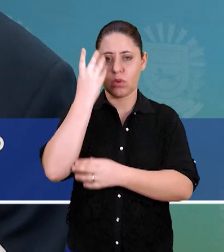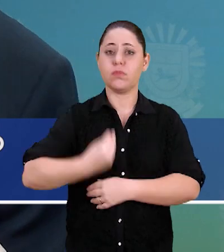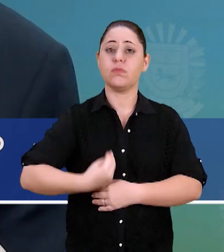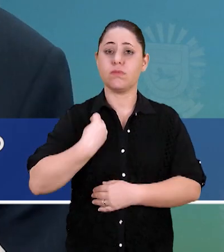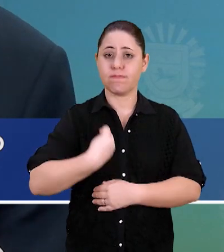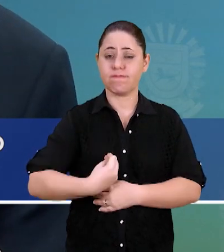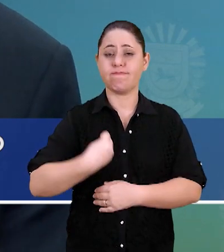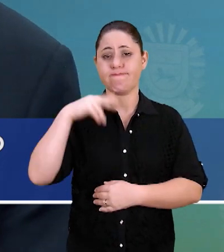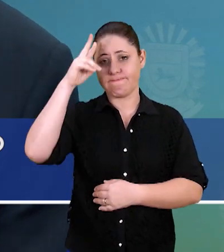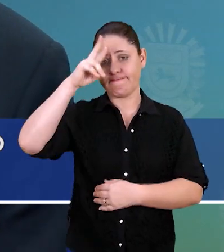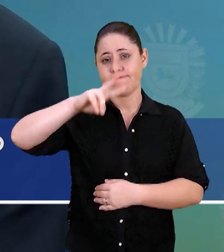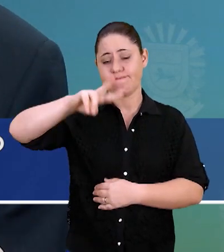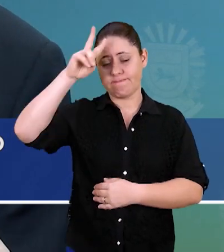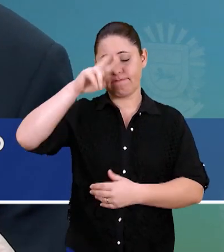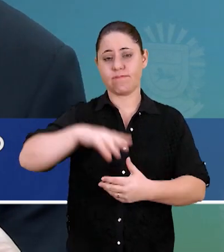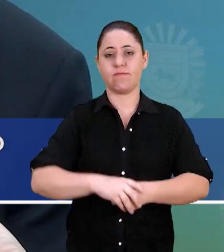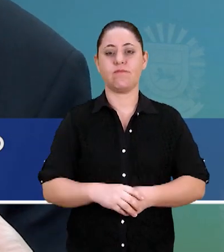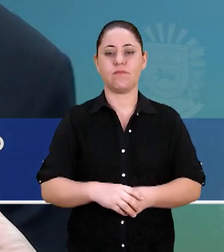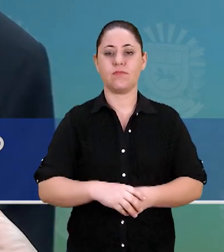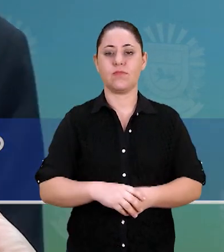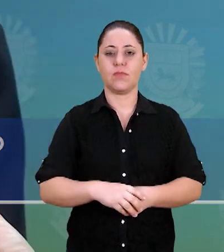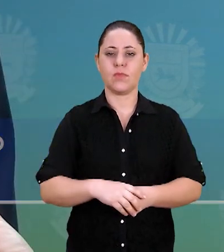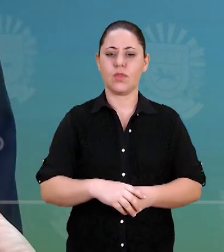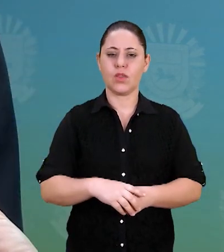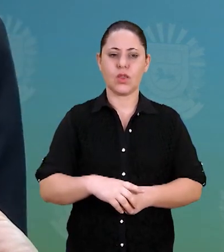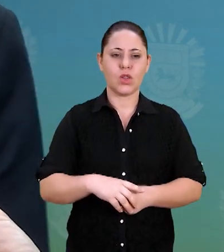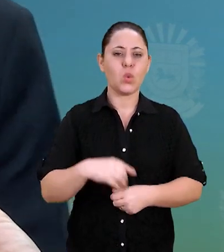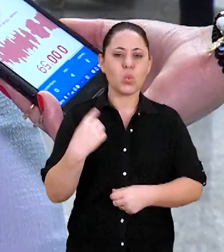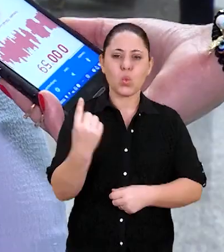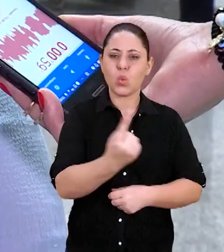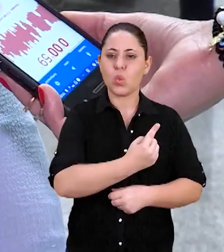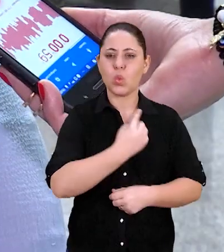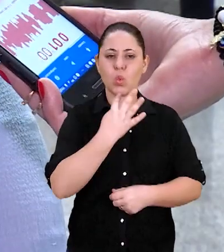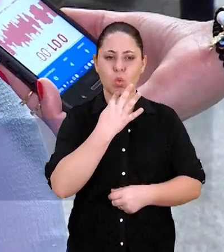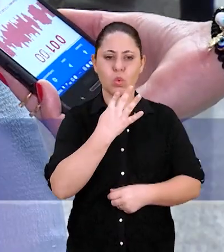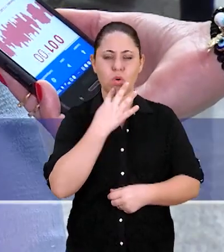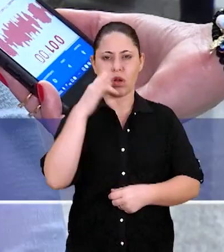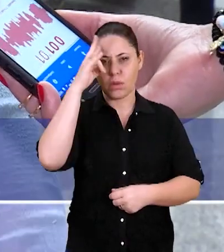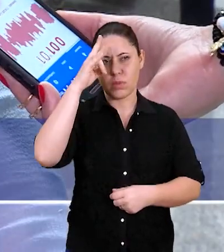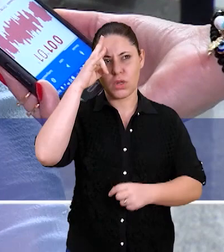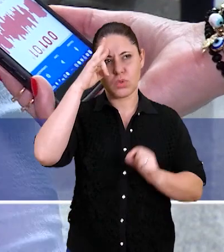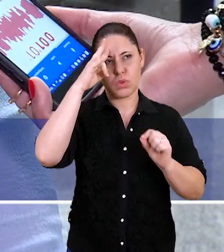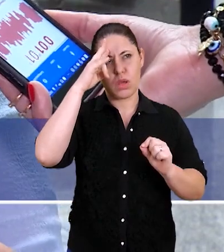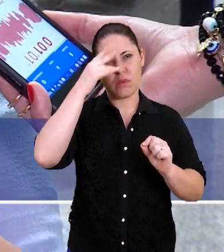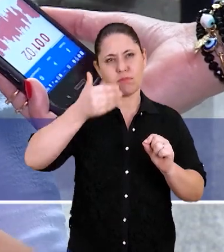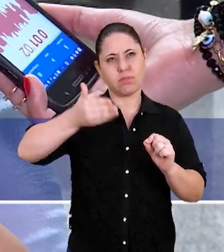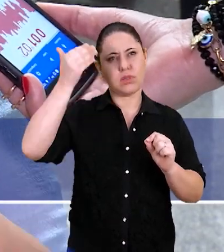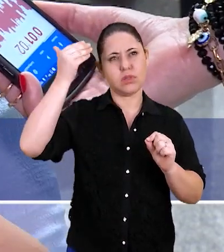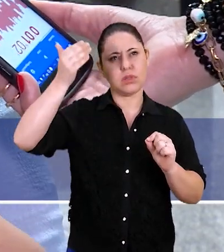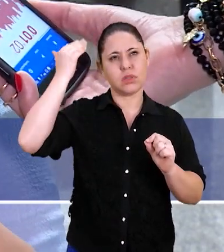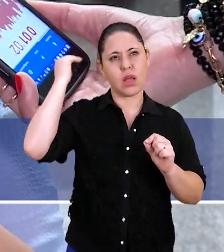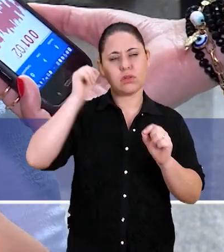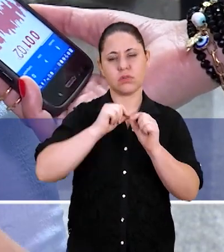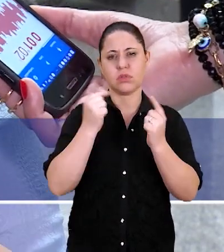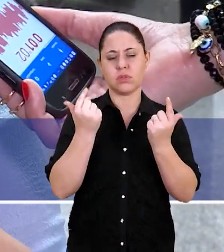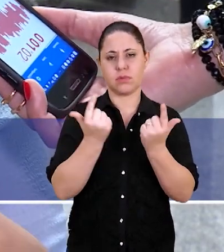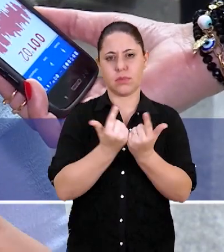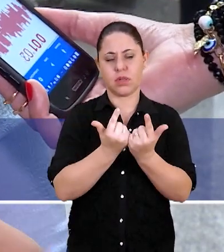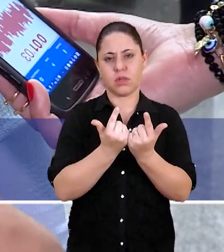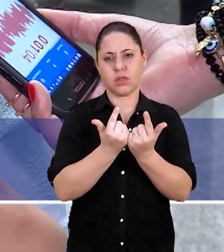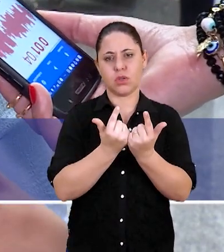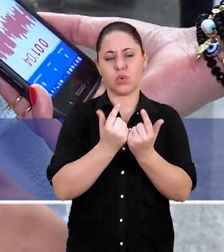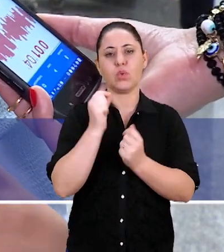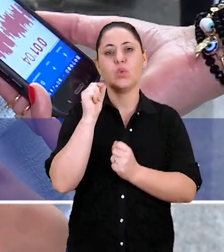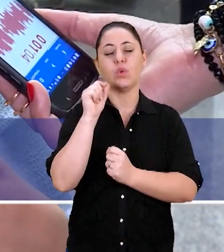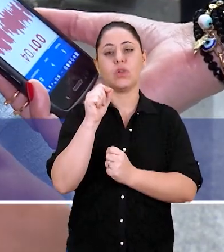Assembleia Legislativa, quanto personagens que fizeram parte aí da história. A gente começou lembrando um pouquinho do que foi o